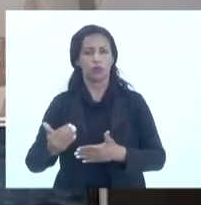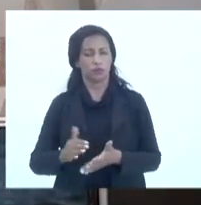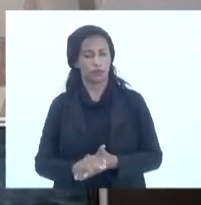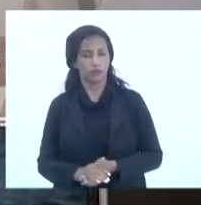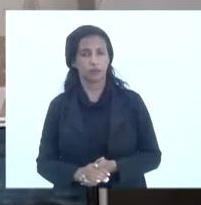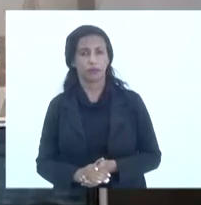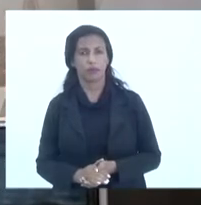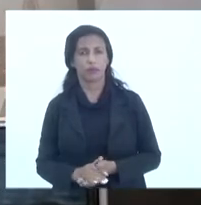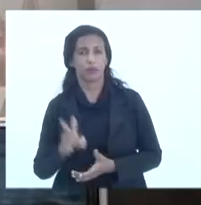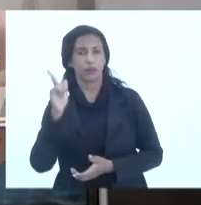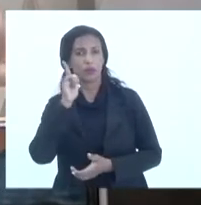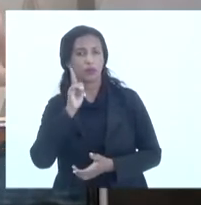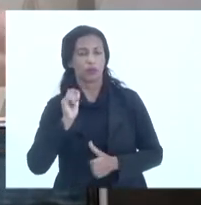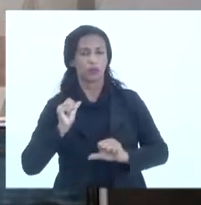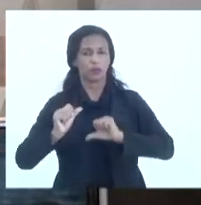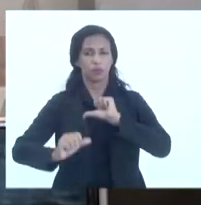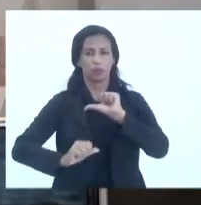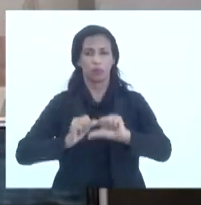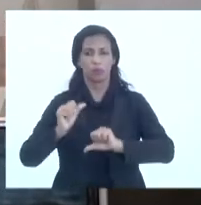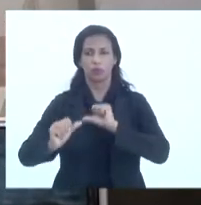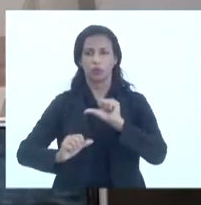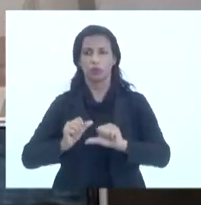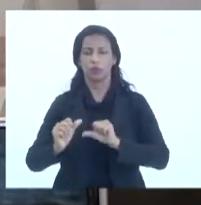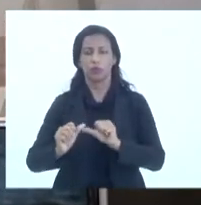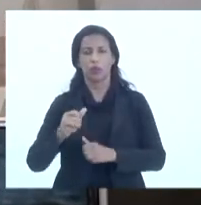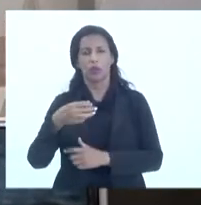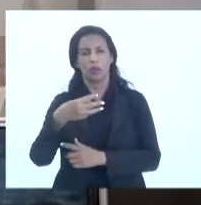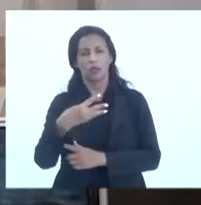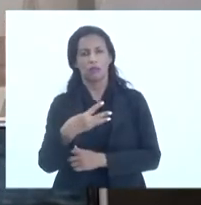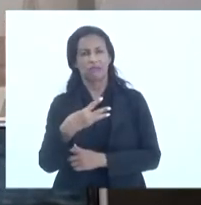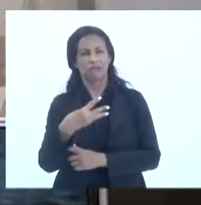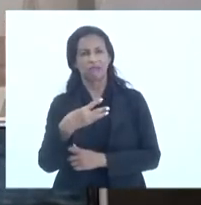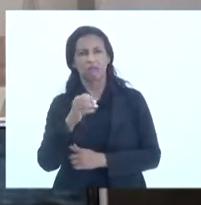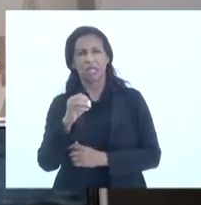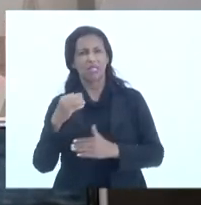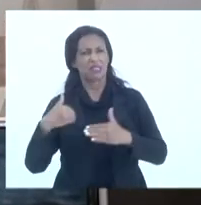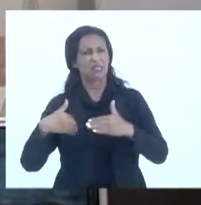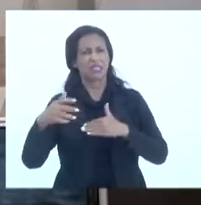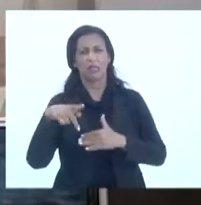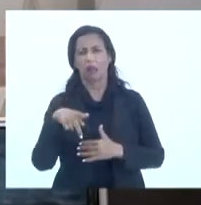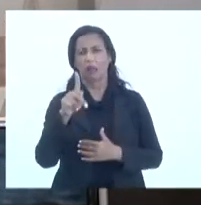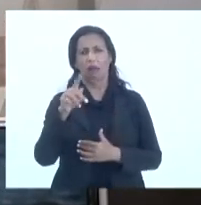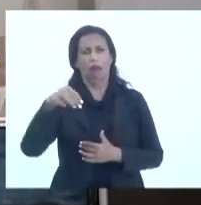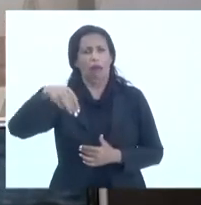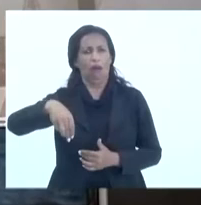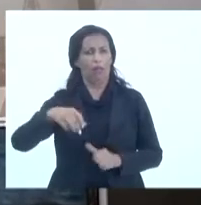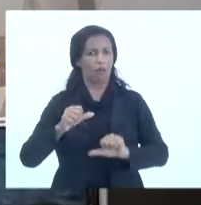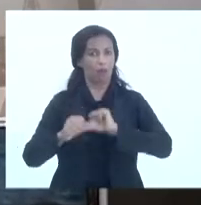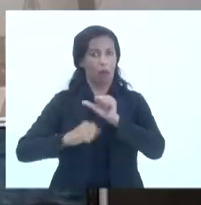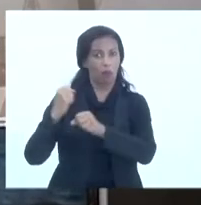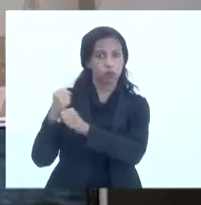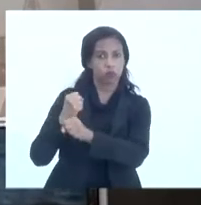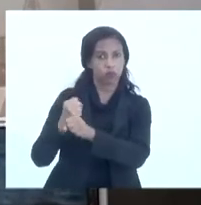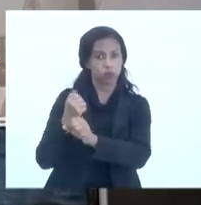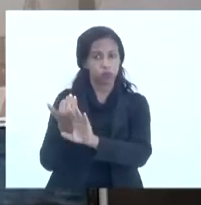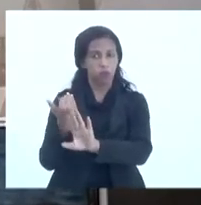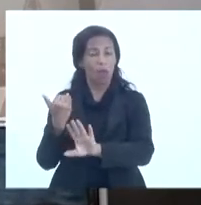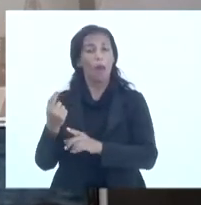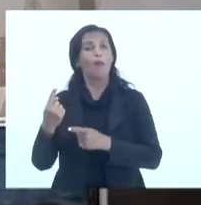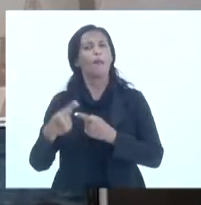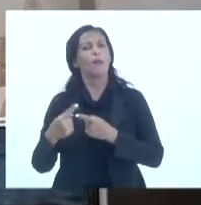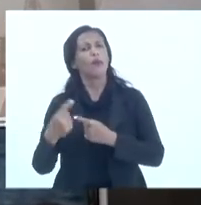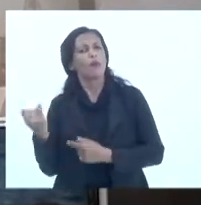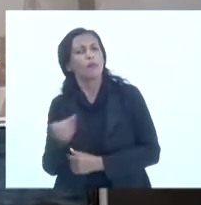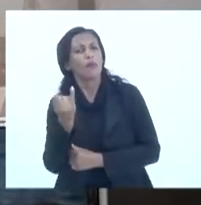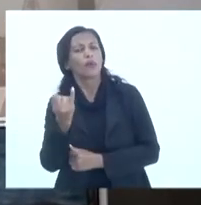pleiteado e conseguiu alterar o projeto para 30 e tantos quilômetros. Então, foi uma coisa importante. Por que isso foi importante? Porque a gente